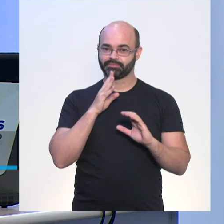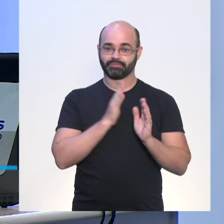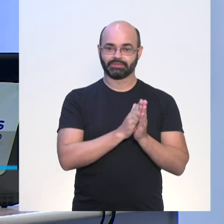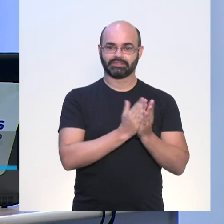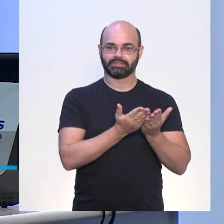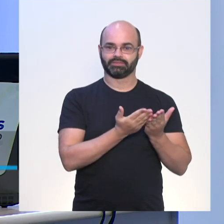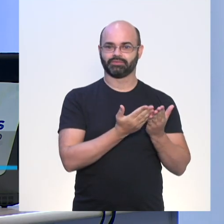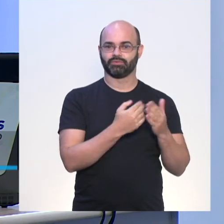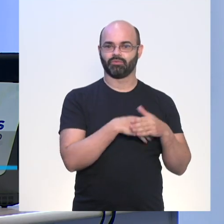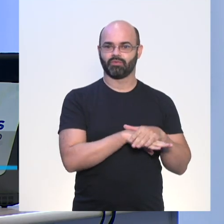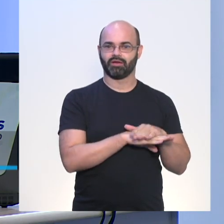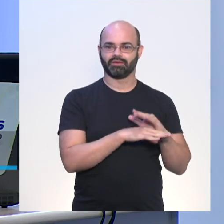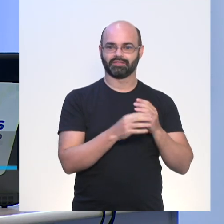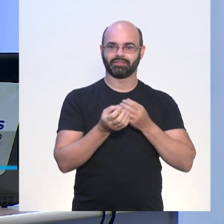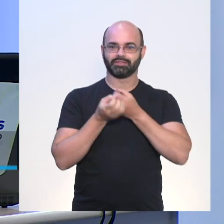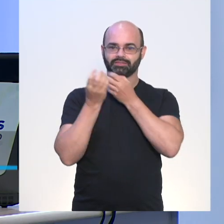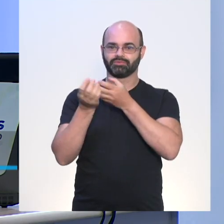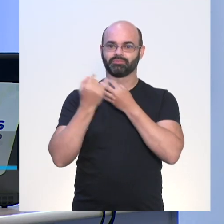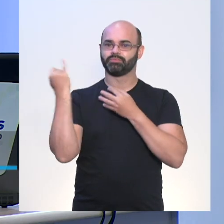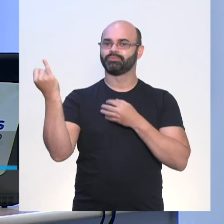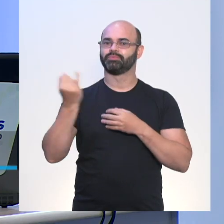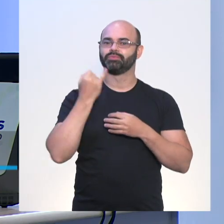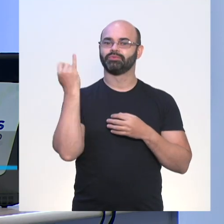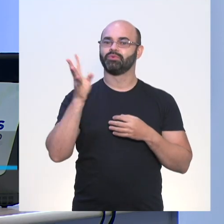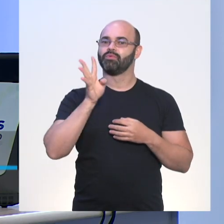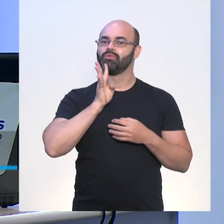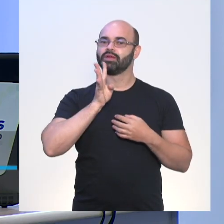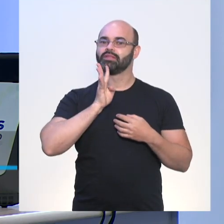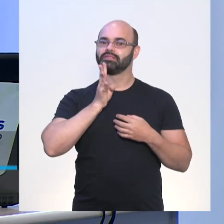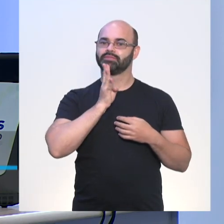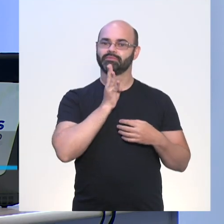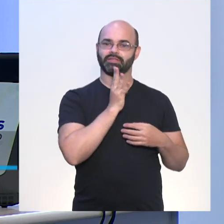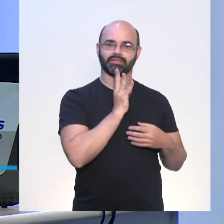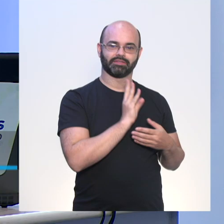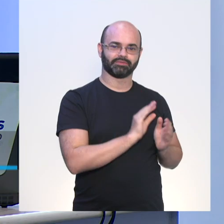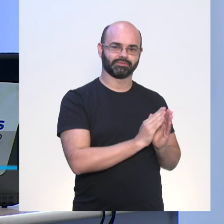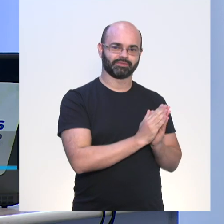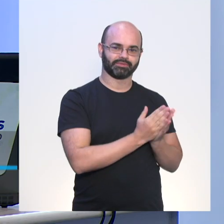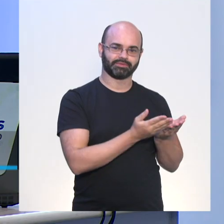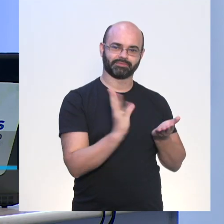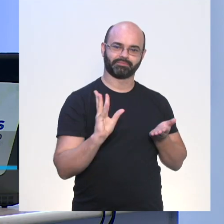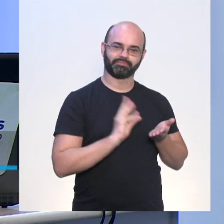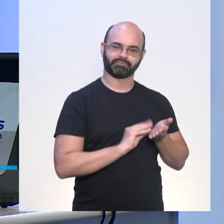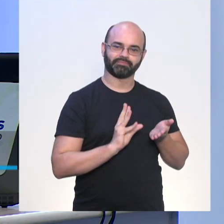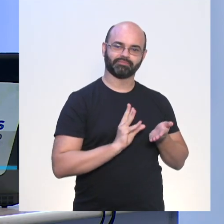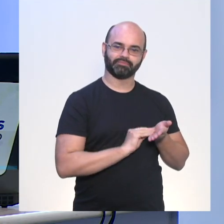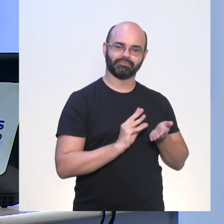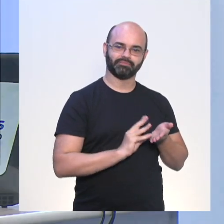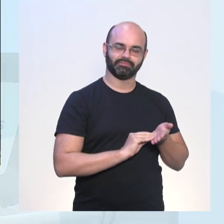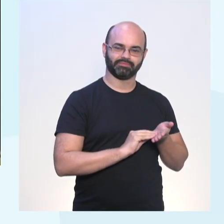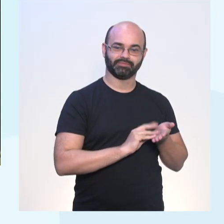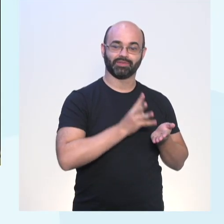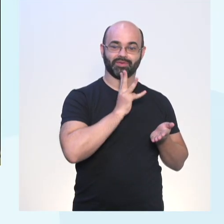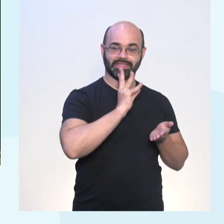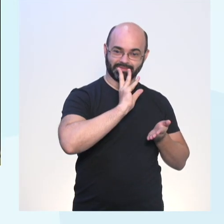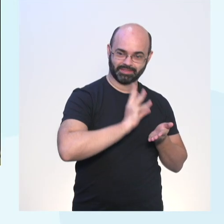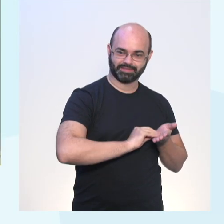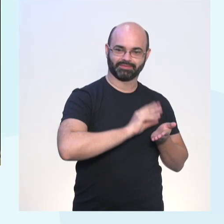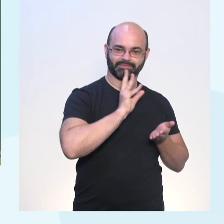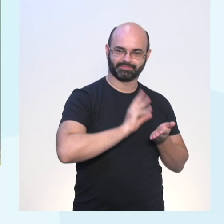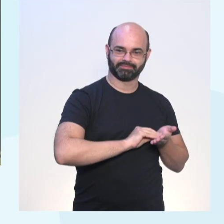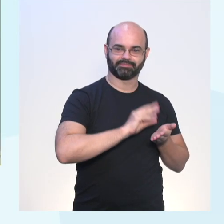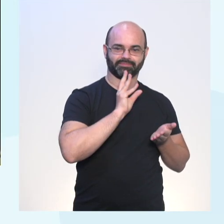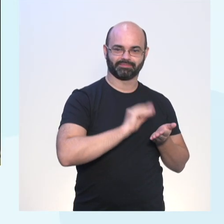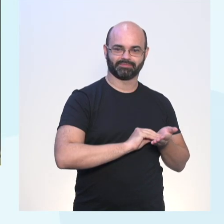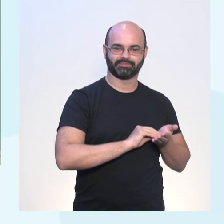conhecimento científico que a humanidade ia produzindo. Nessa outra obra que vai aí para vocês, olha,